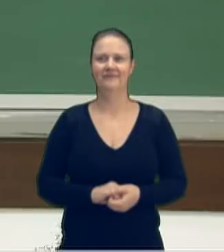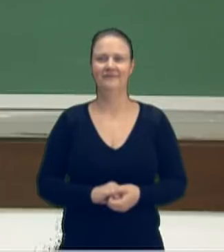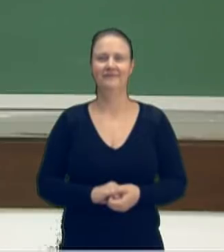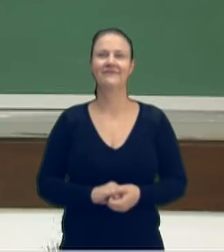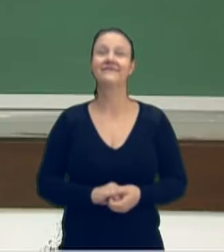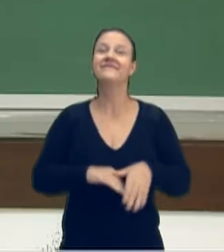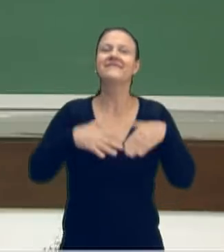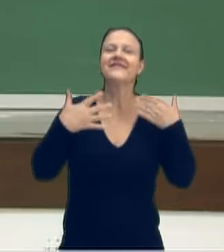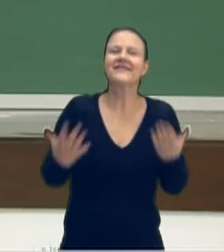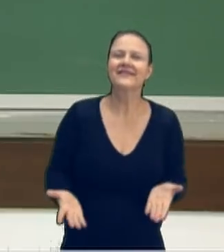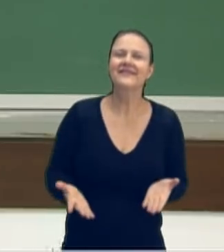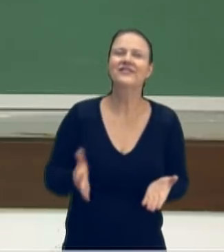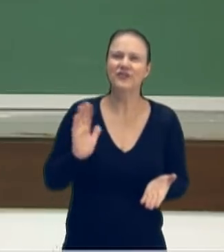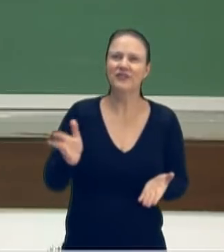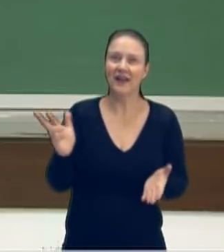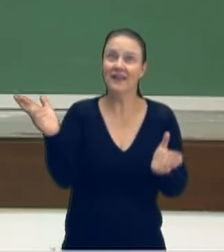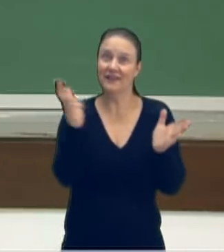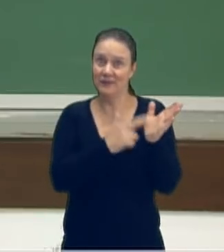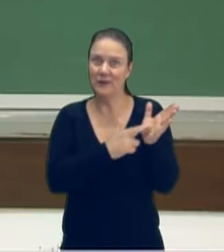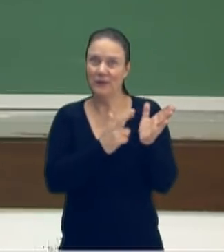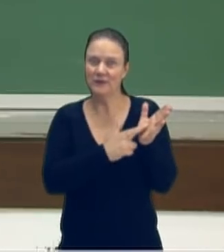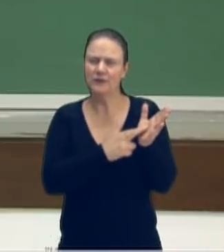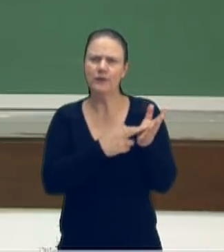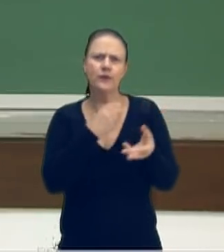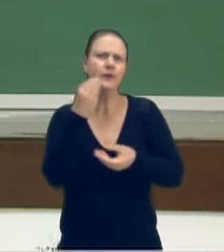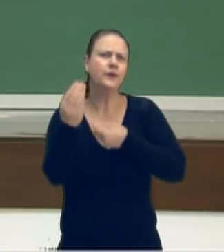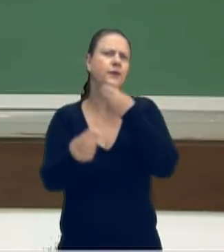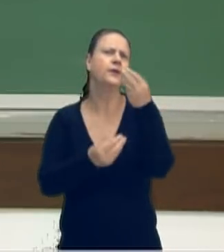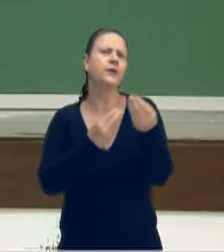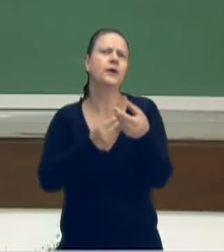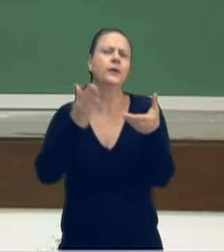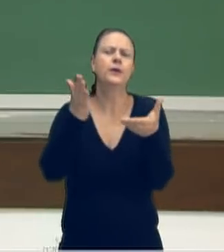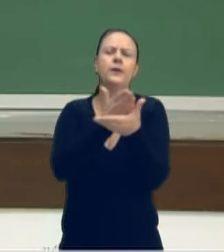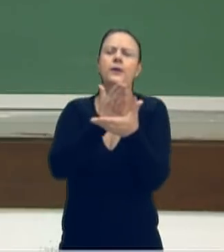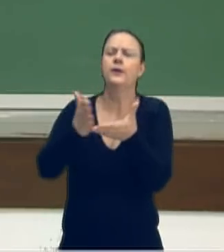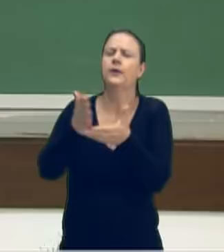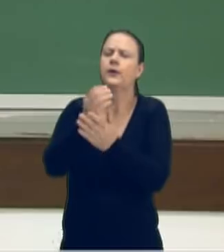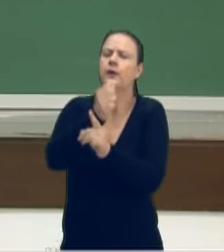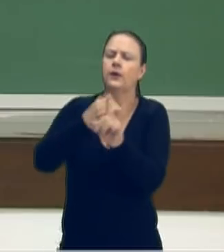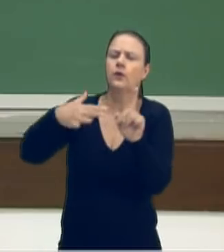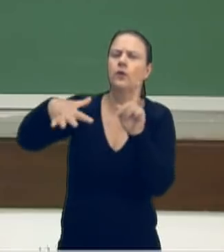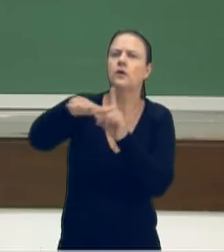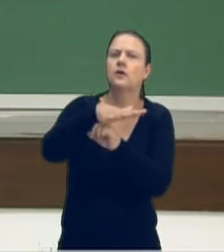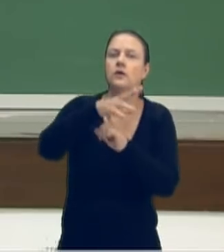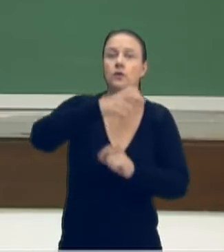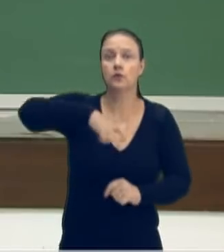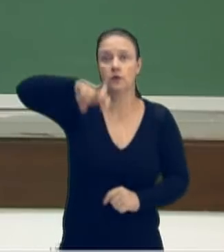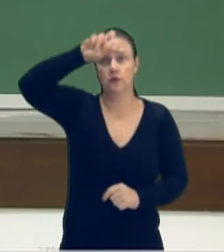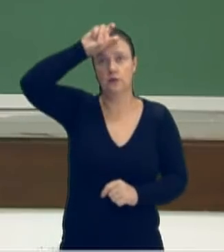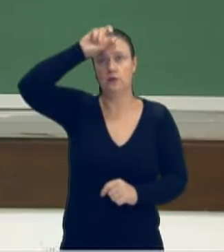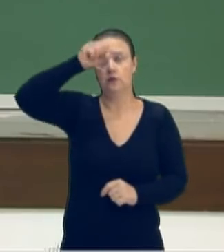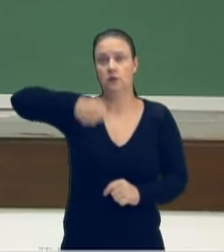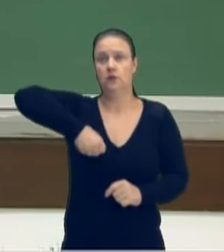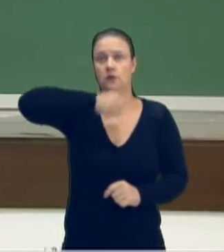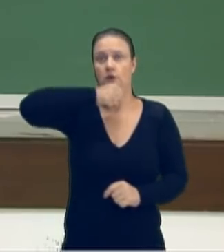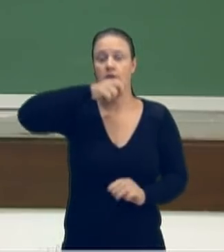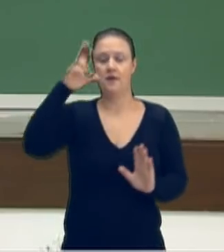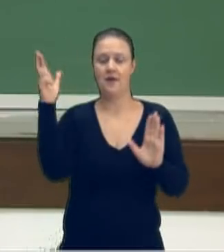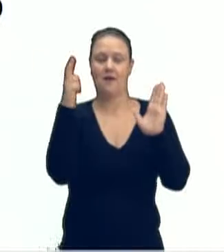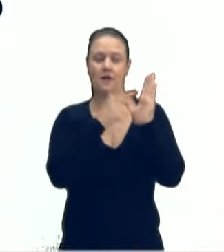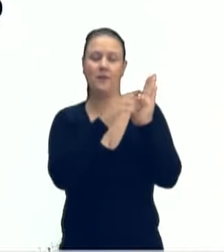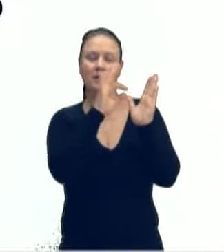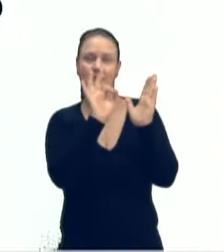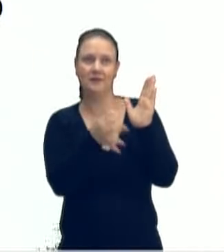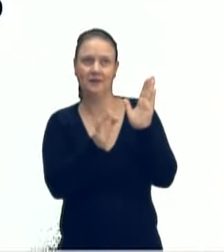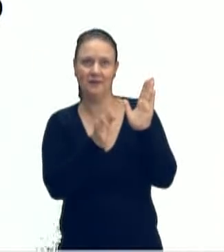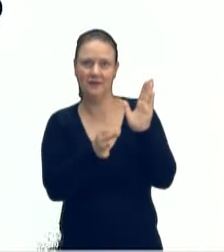E aí, galera, responderam? Como era dividida a sociedade no Egito Antigo? Respondeu certo.